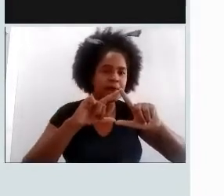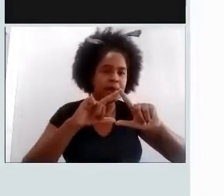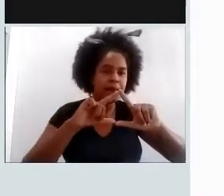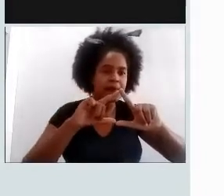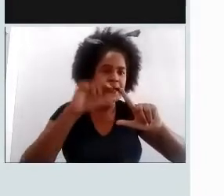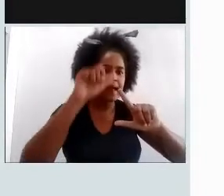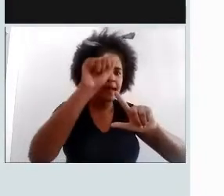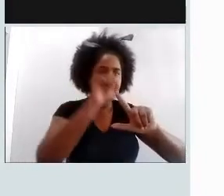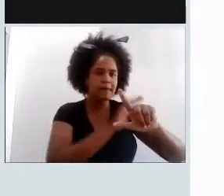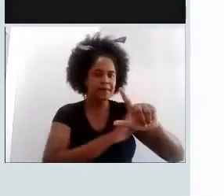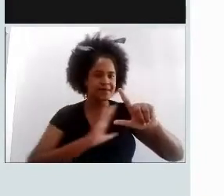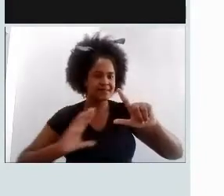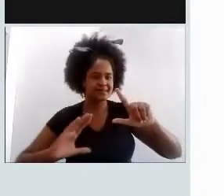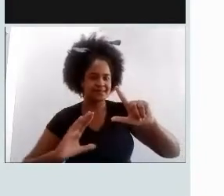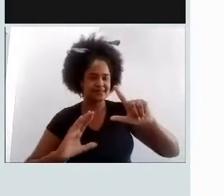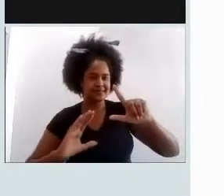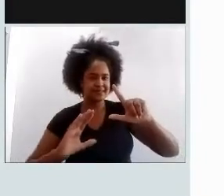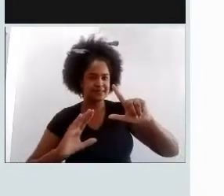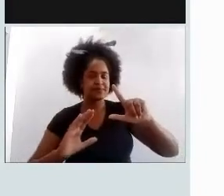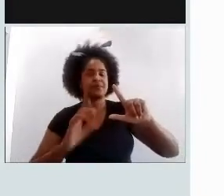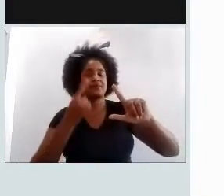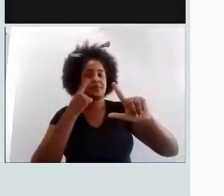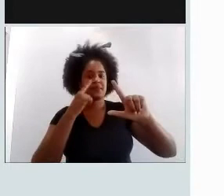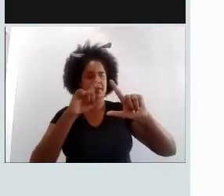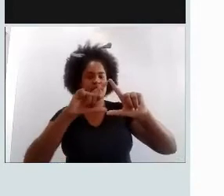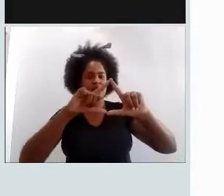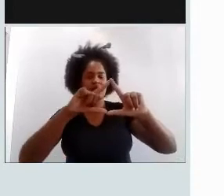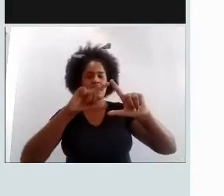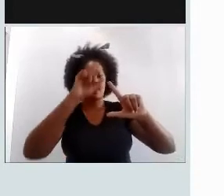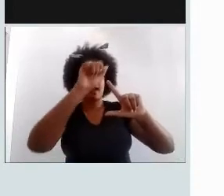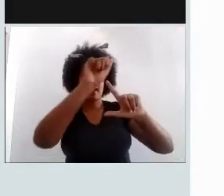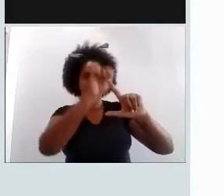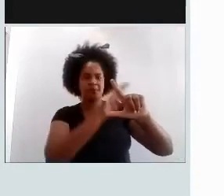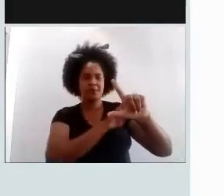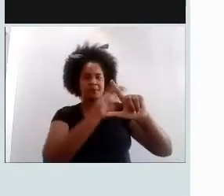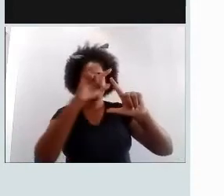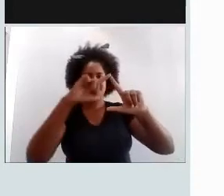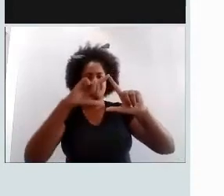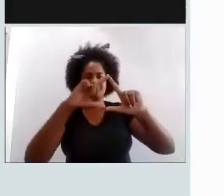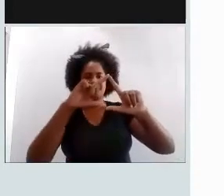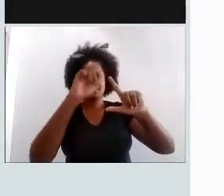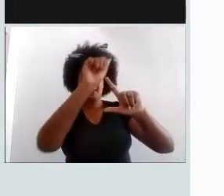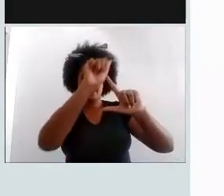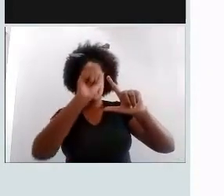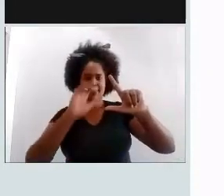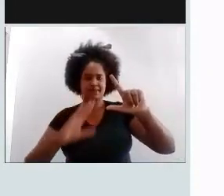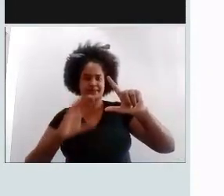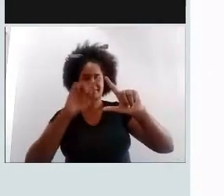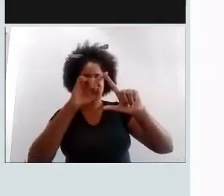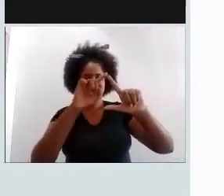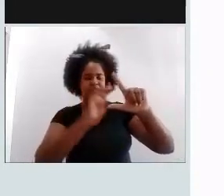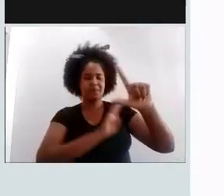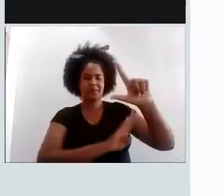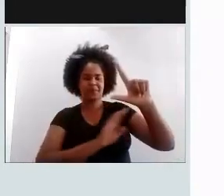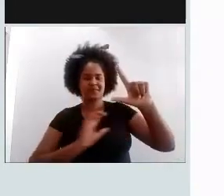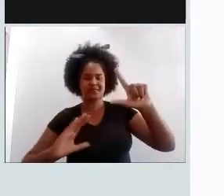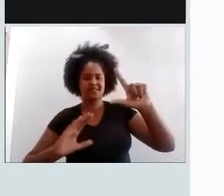AC e BC chama-se triângulo ABC. Ou seja,